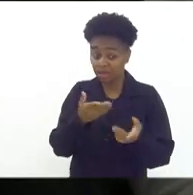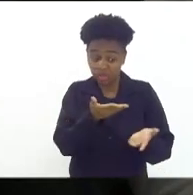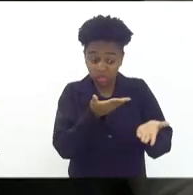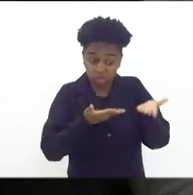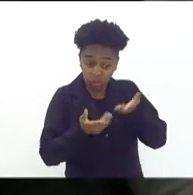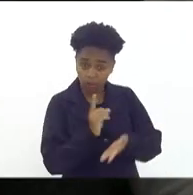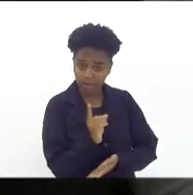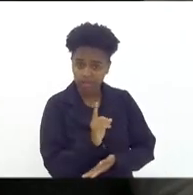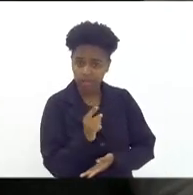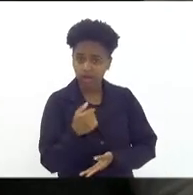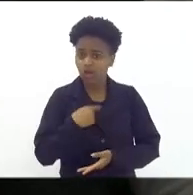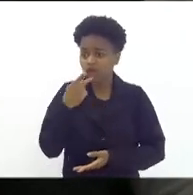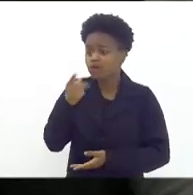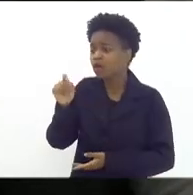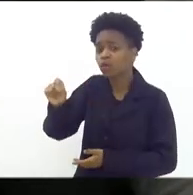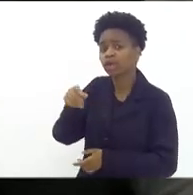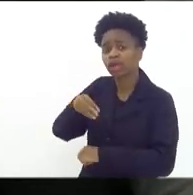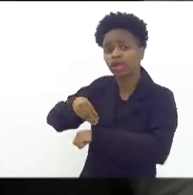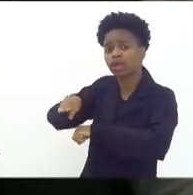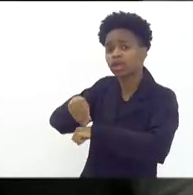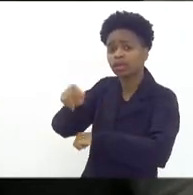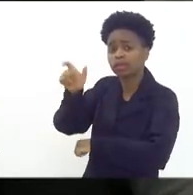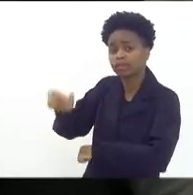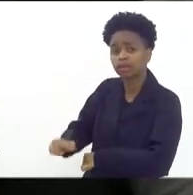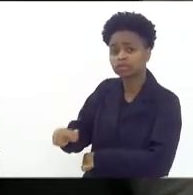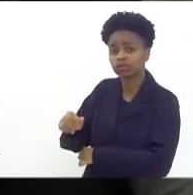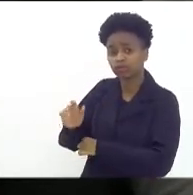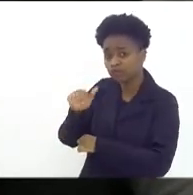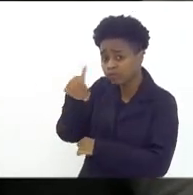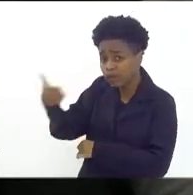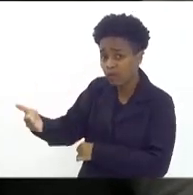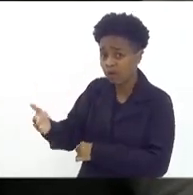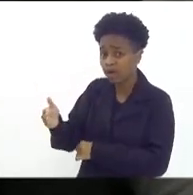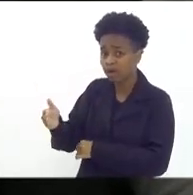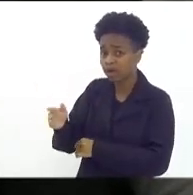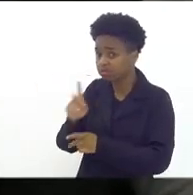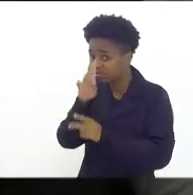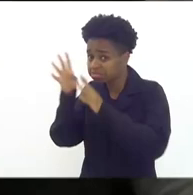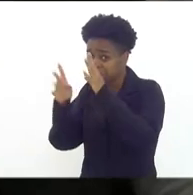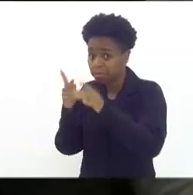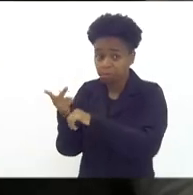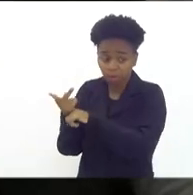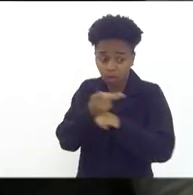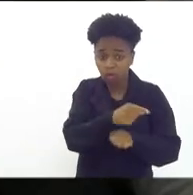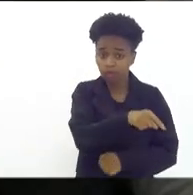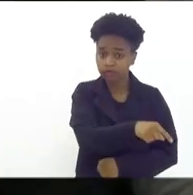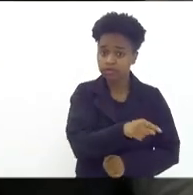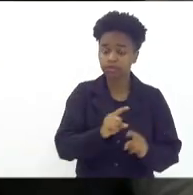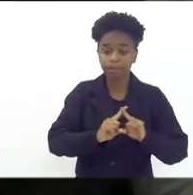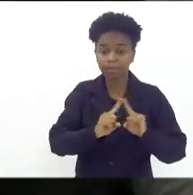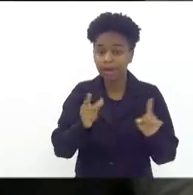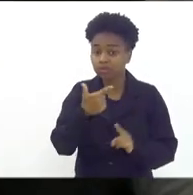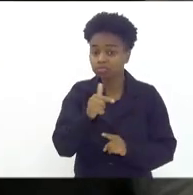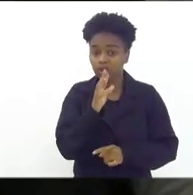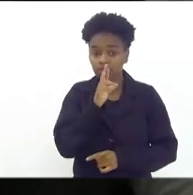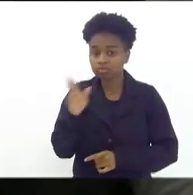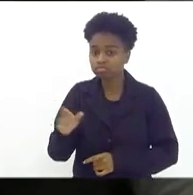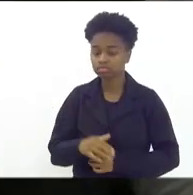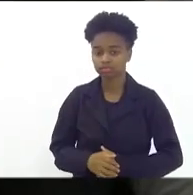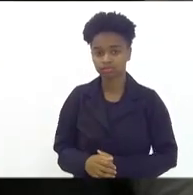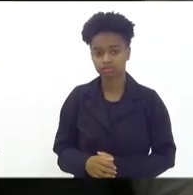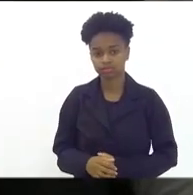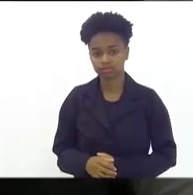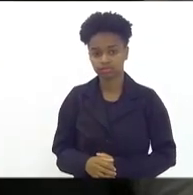o que que eu digo para as pessoas lá fora que de forma avulsa procuram vocês e não tem resposta